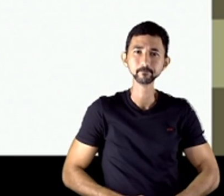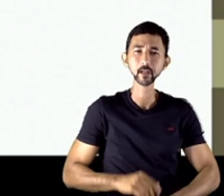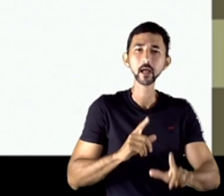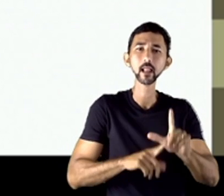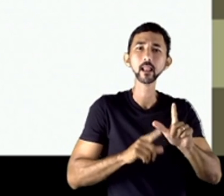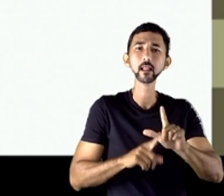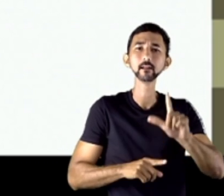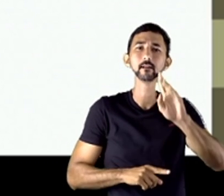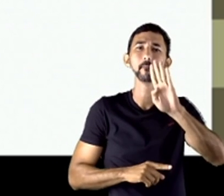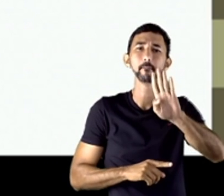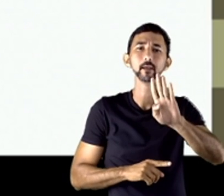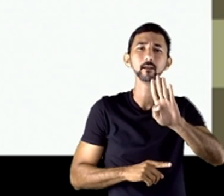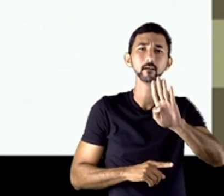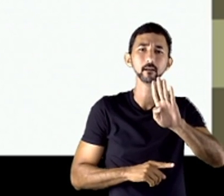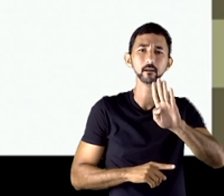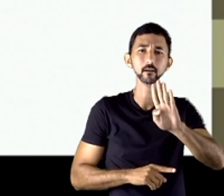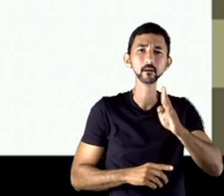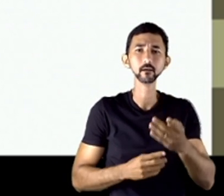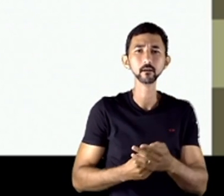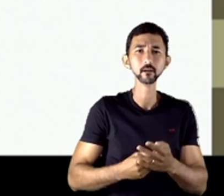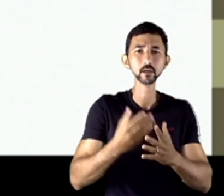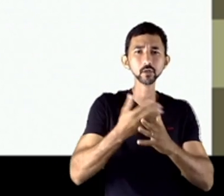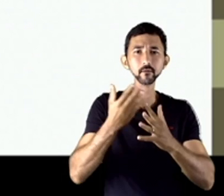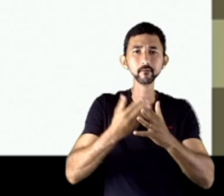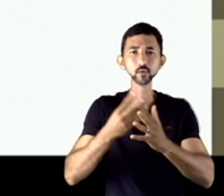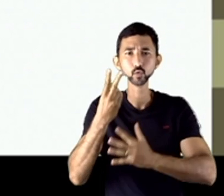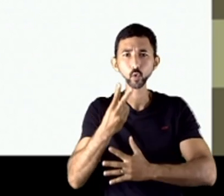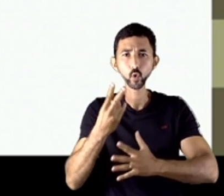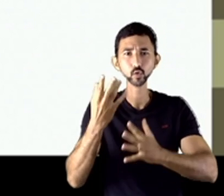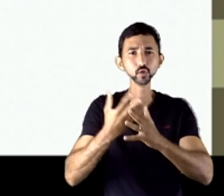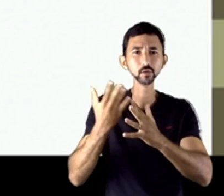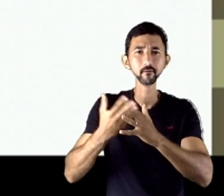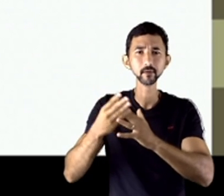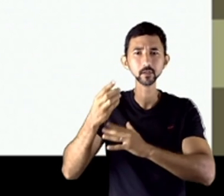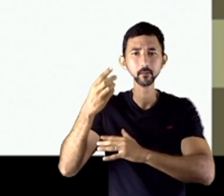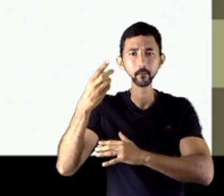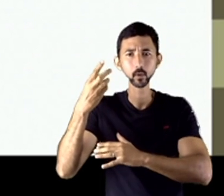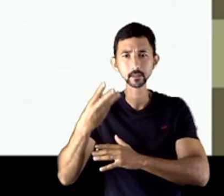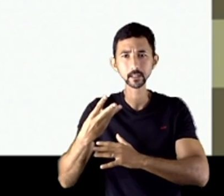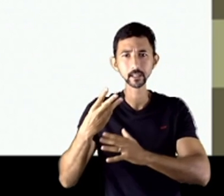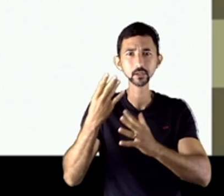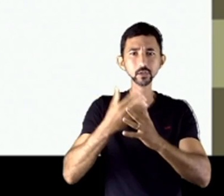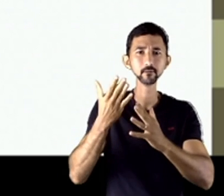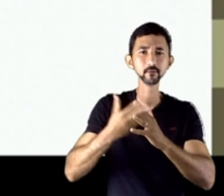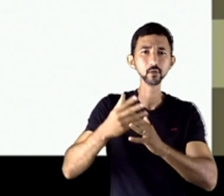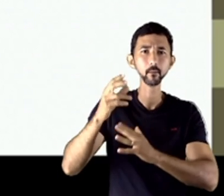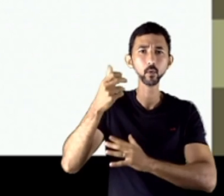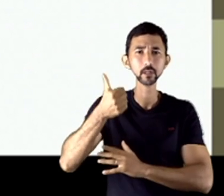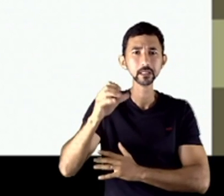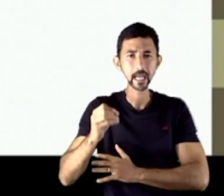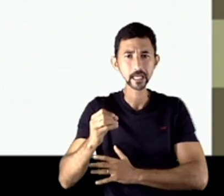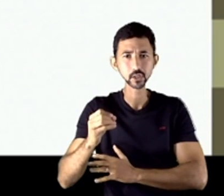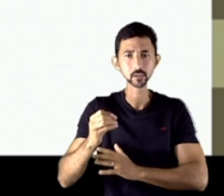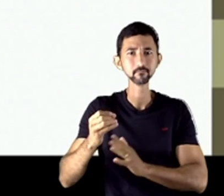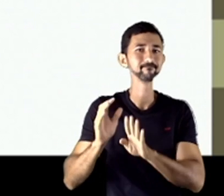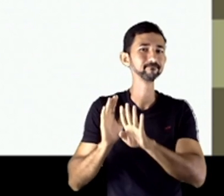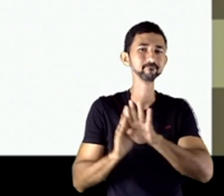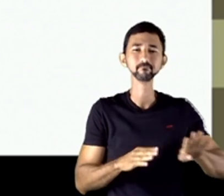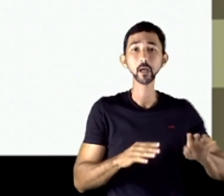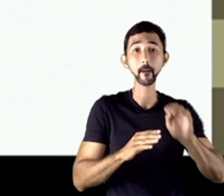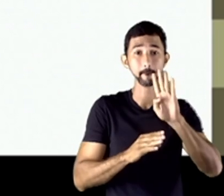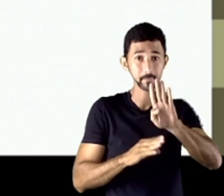B, 2, 3 e 10 somente. Tá faltando 5 aí, né? Então elimina a B